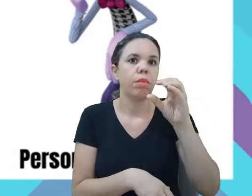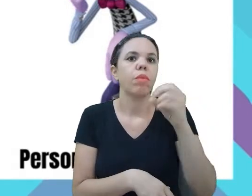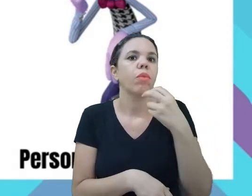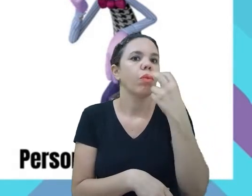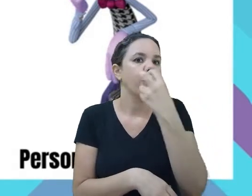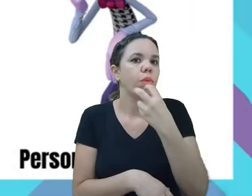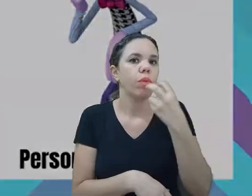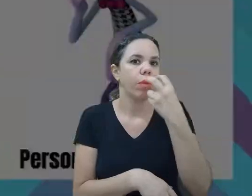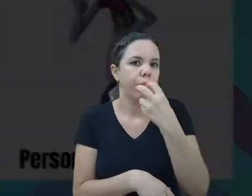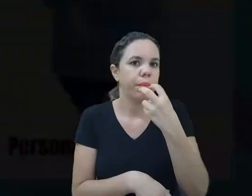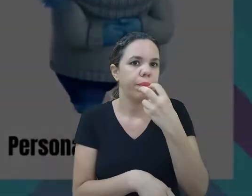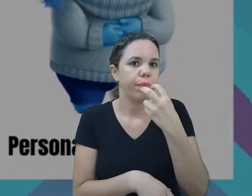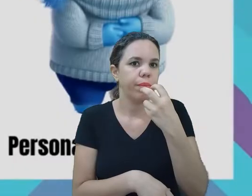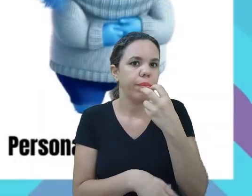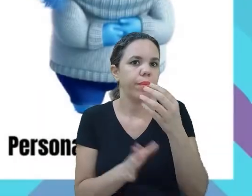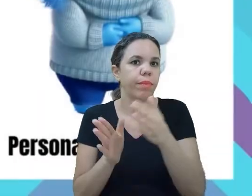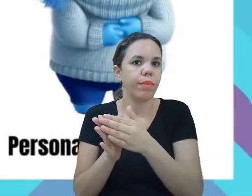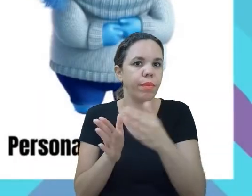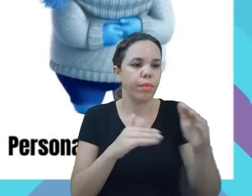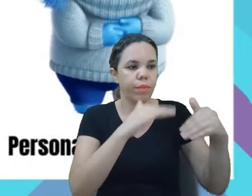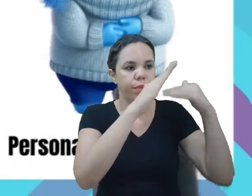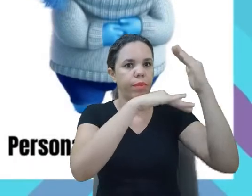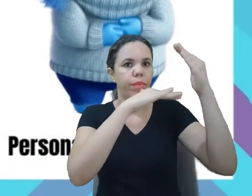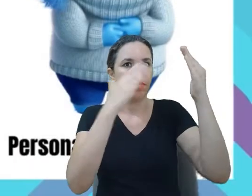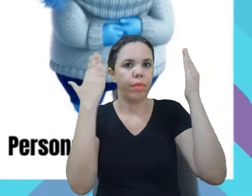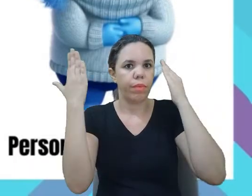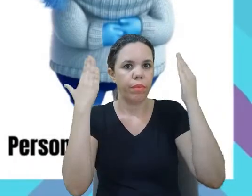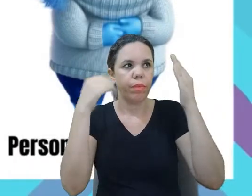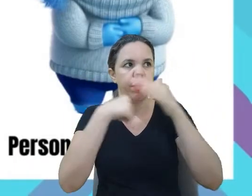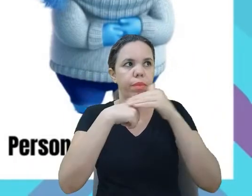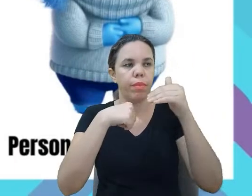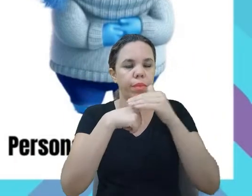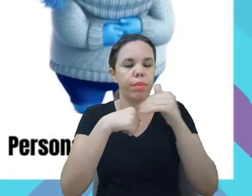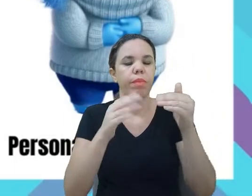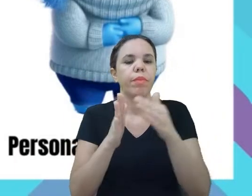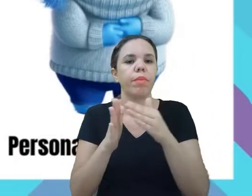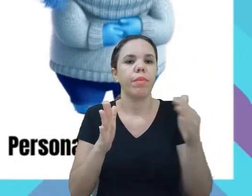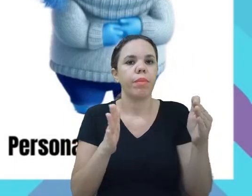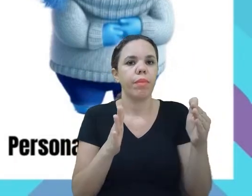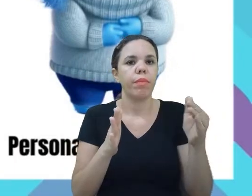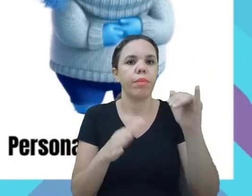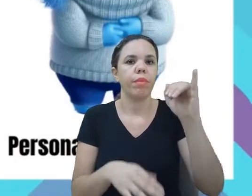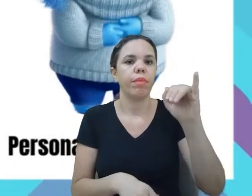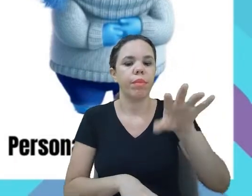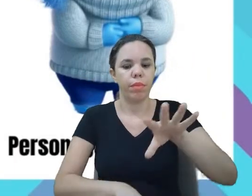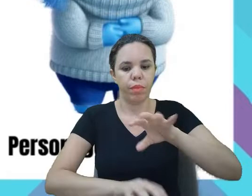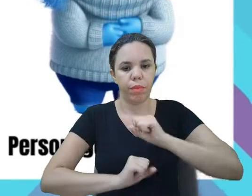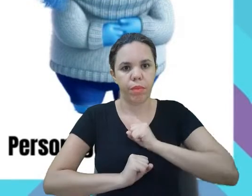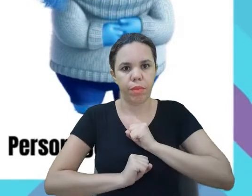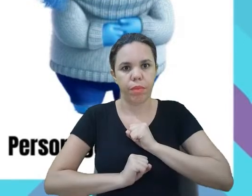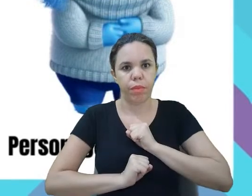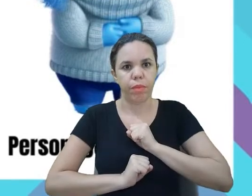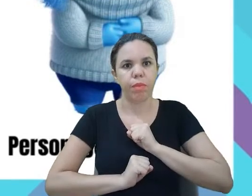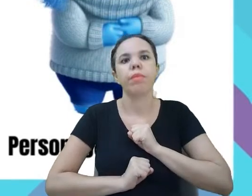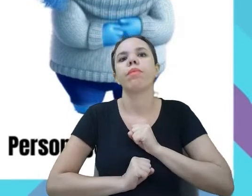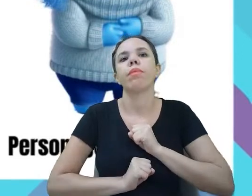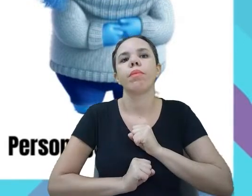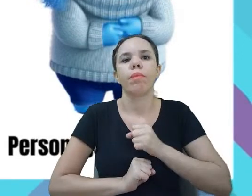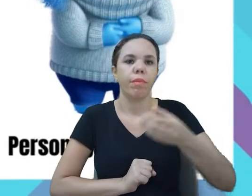de caráter oral. Esta etapa do desenvolvimento psicoafetivo é denominada de